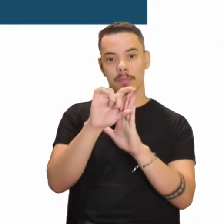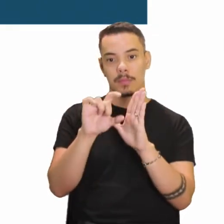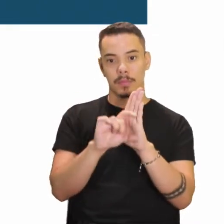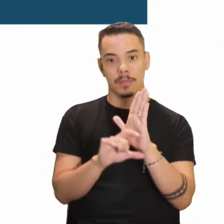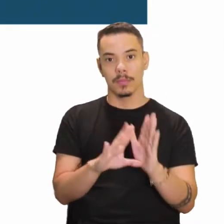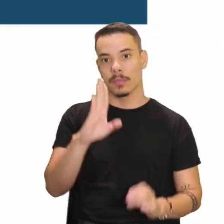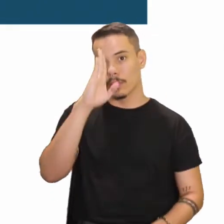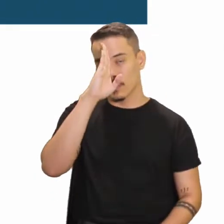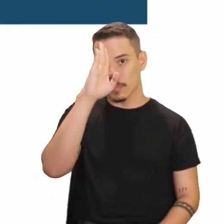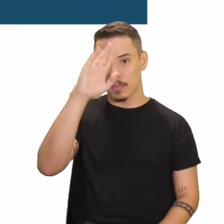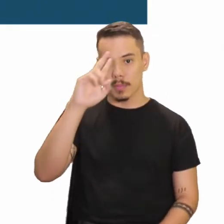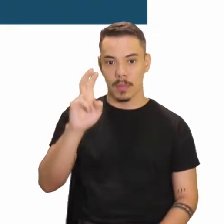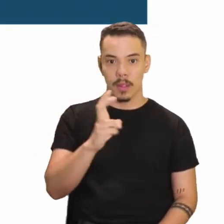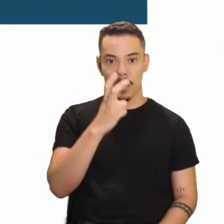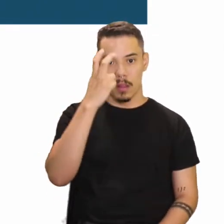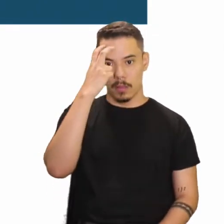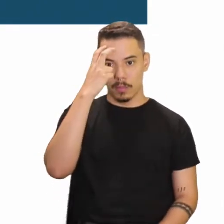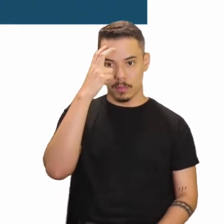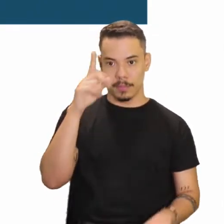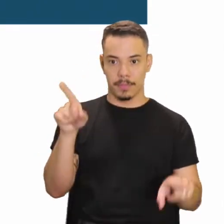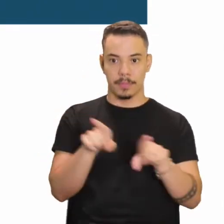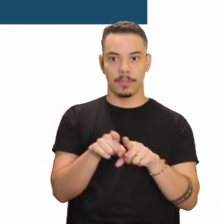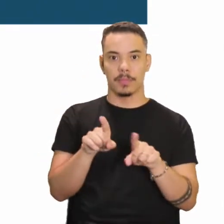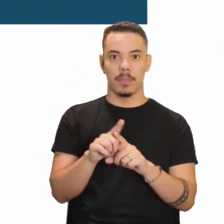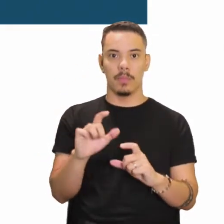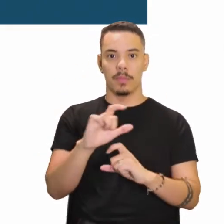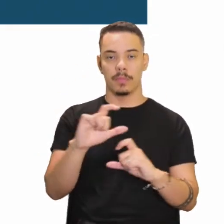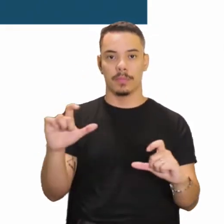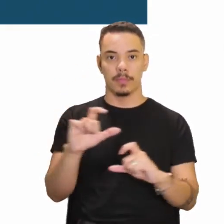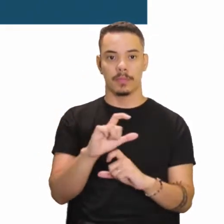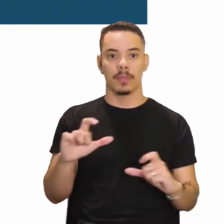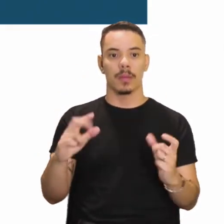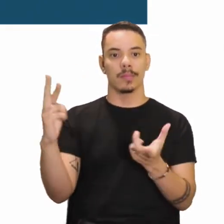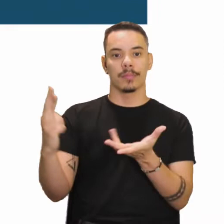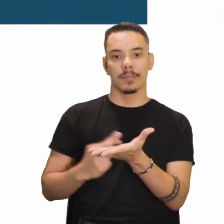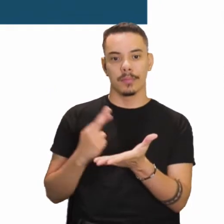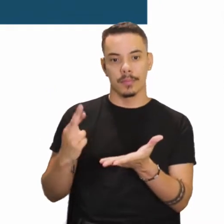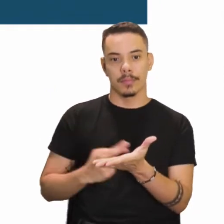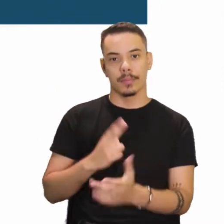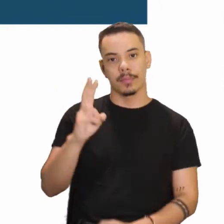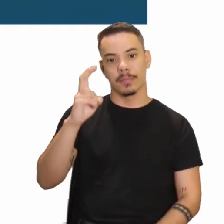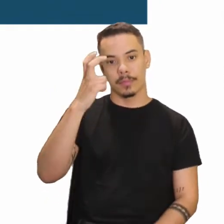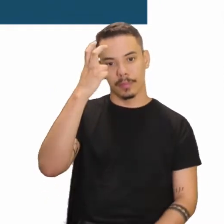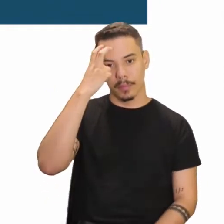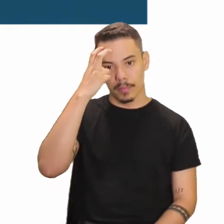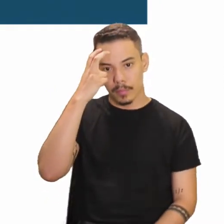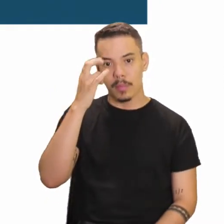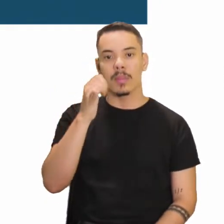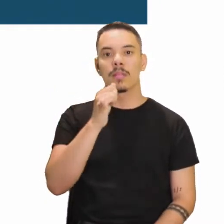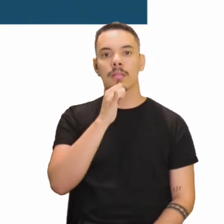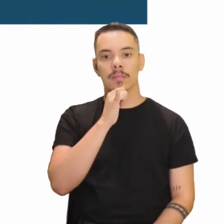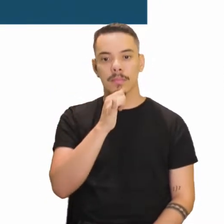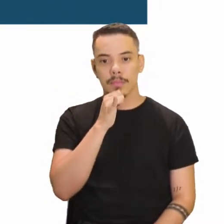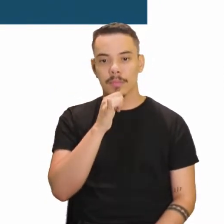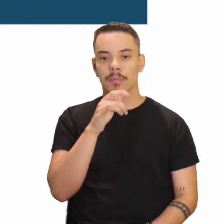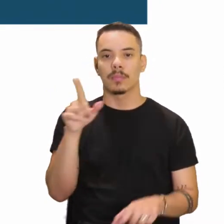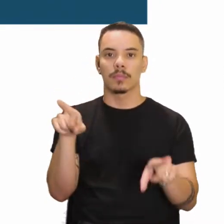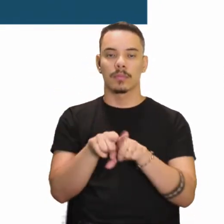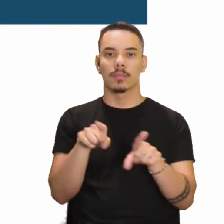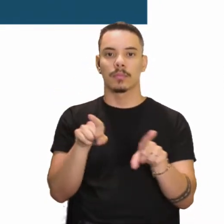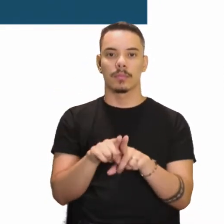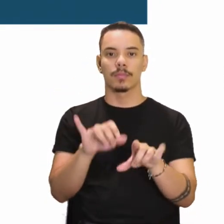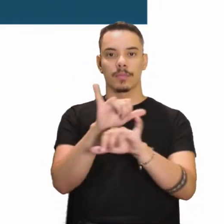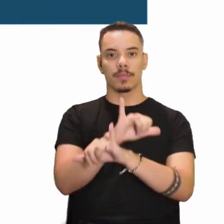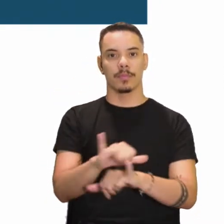de preferência culturais e de entretenimento revistas culturais fanzine exini ou